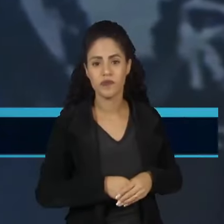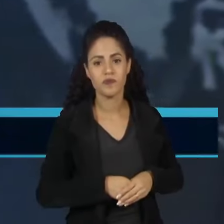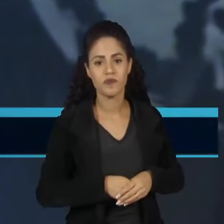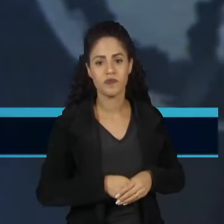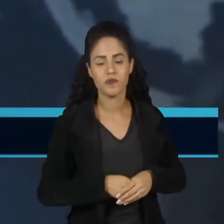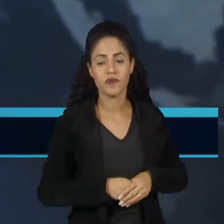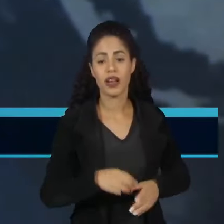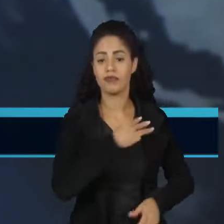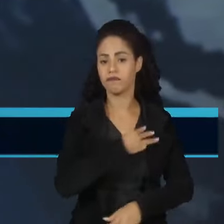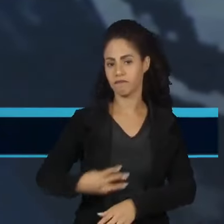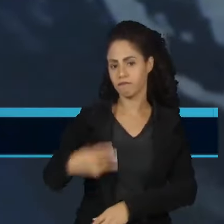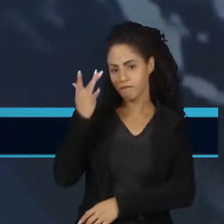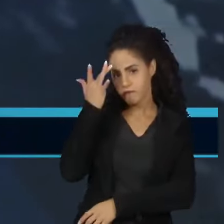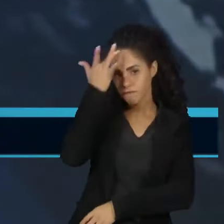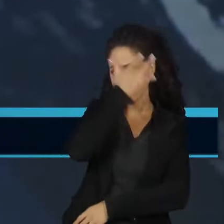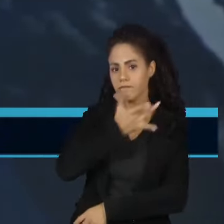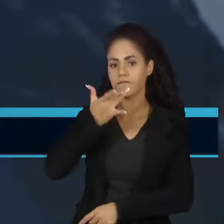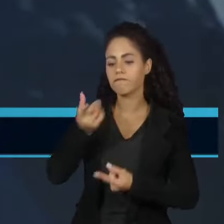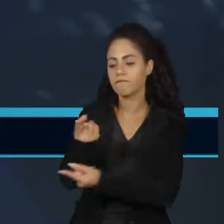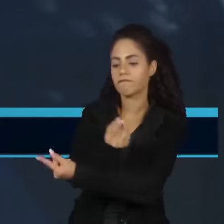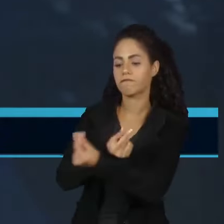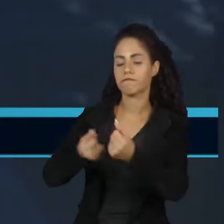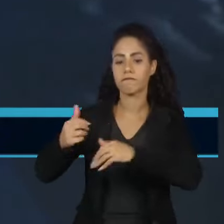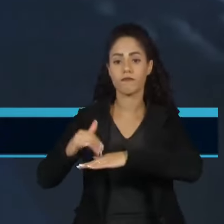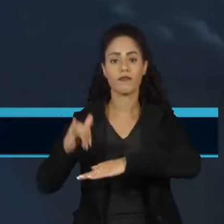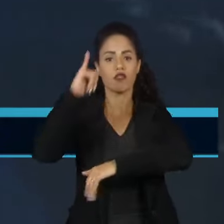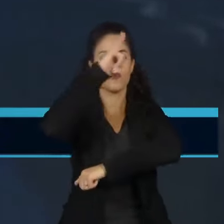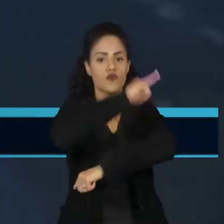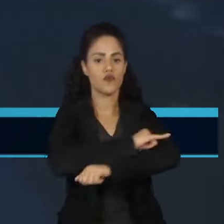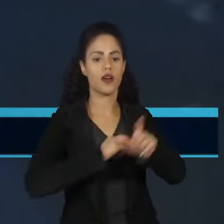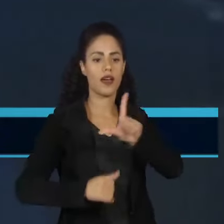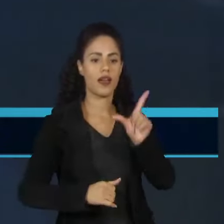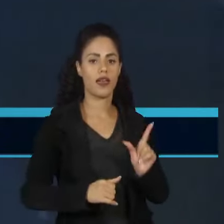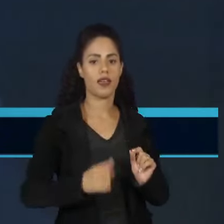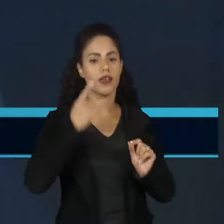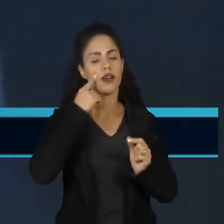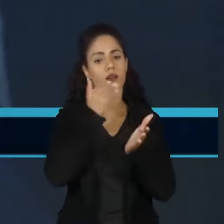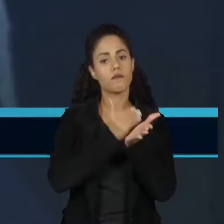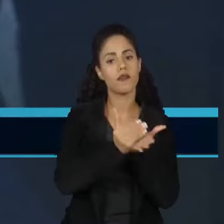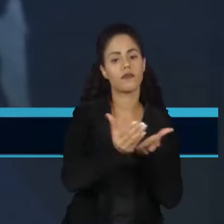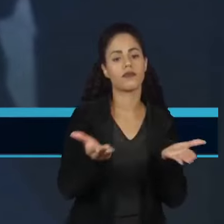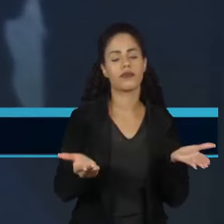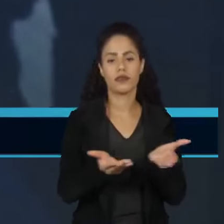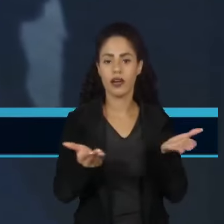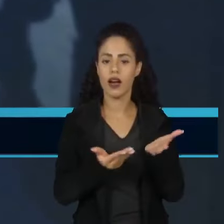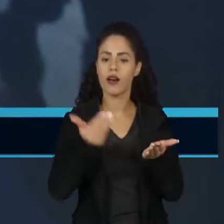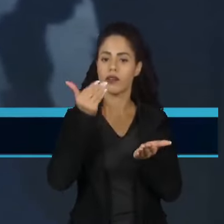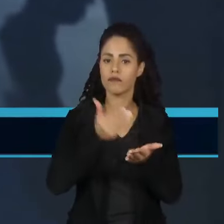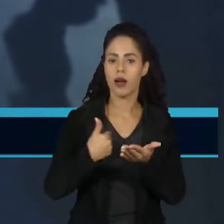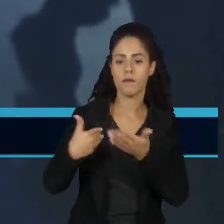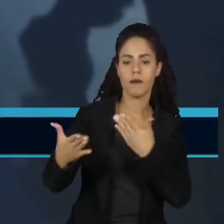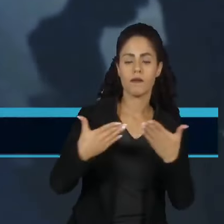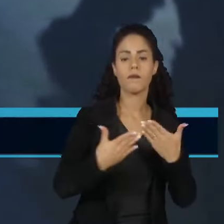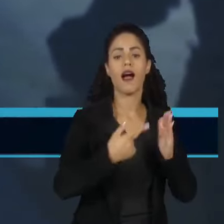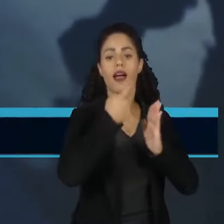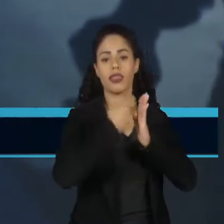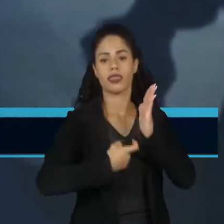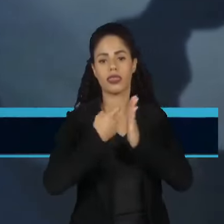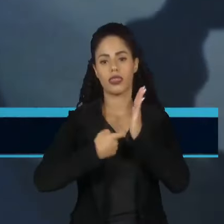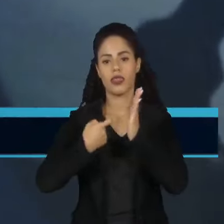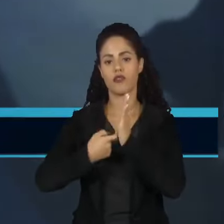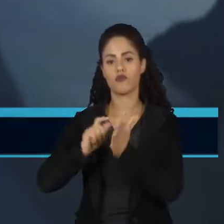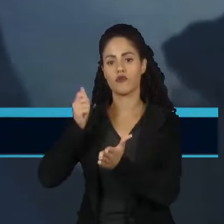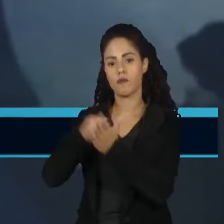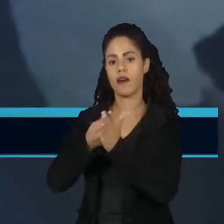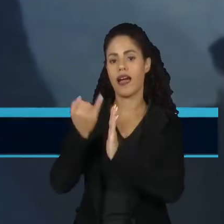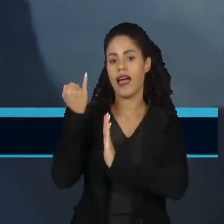O ministro da Fazenda, Fernando Haddad, desembarcou hoje na Itália para o que chama de começo de uma jornada para debater a taxação dos super-ricos no